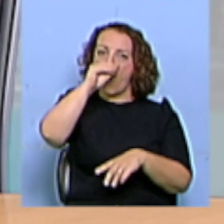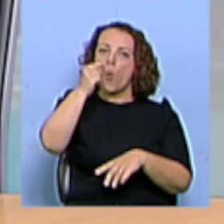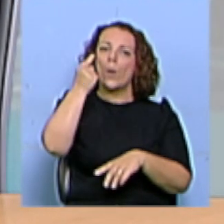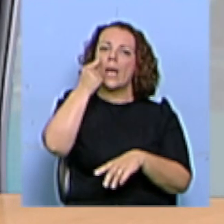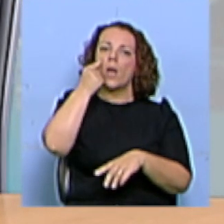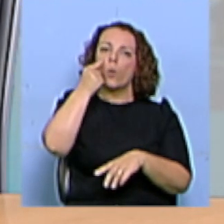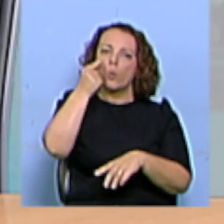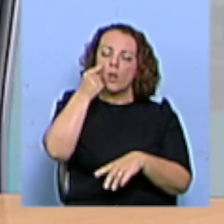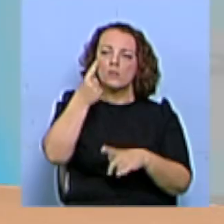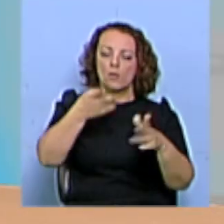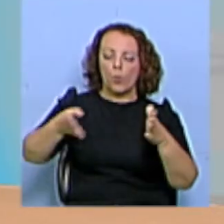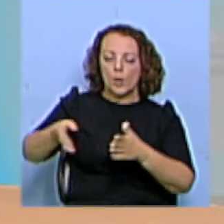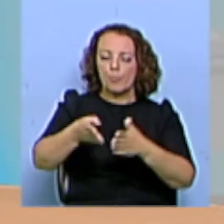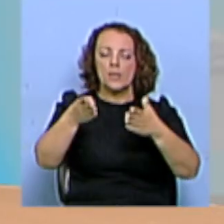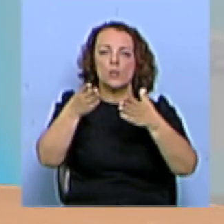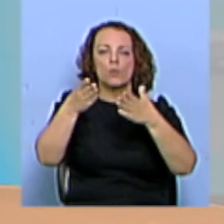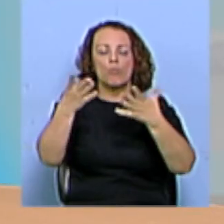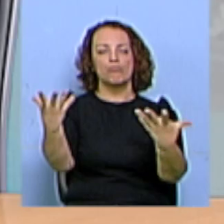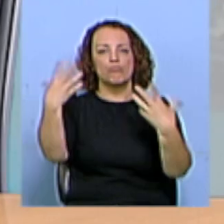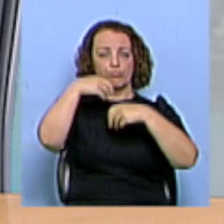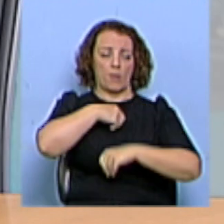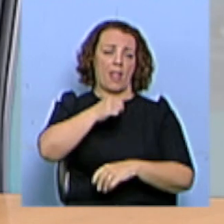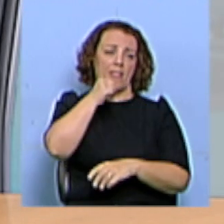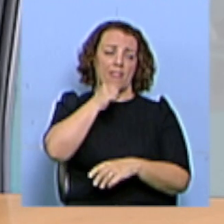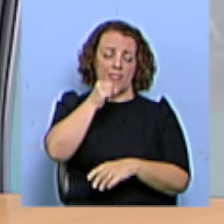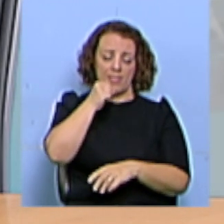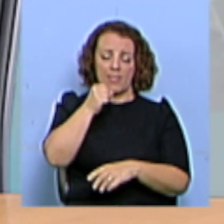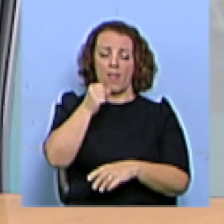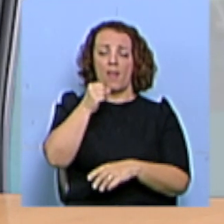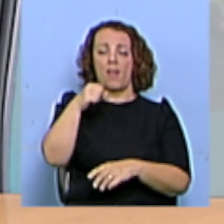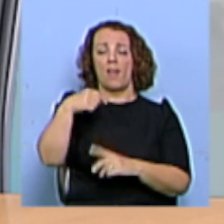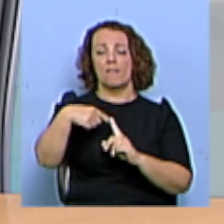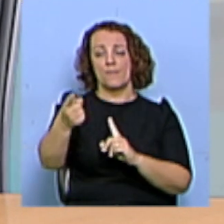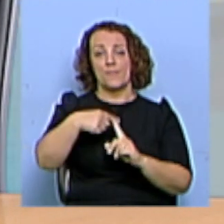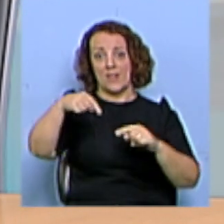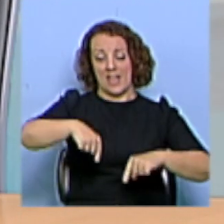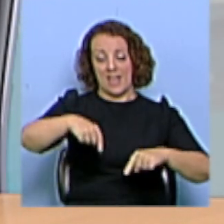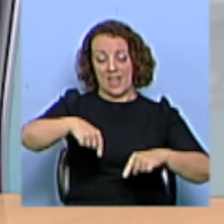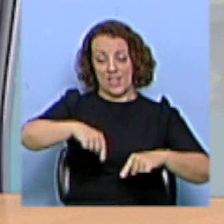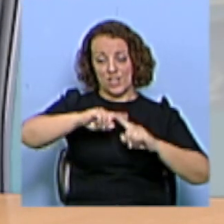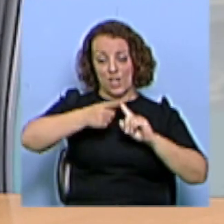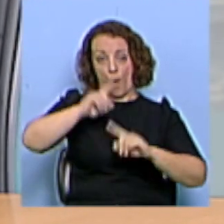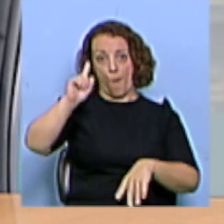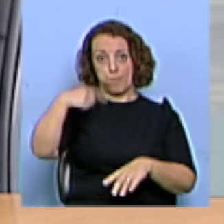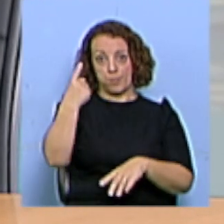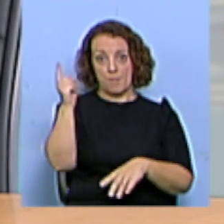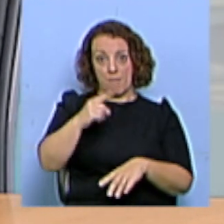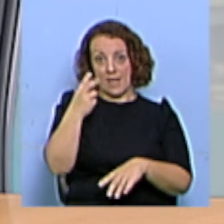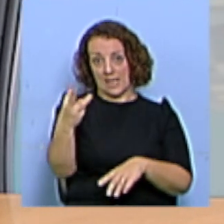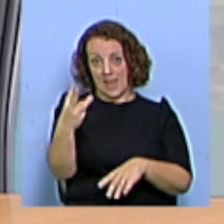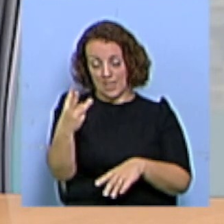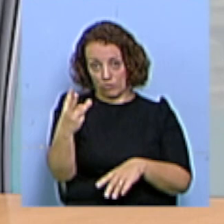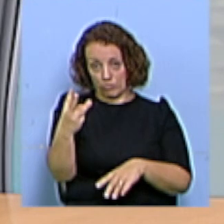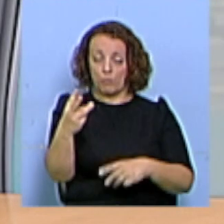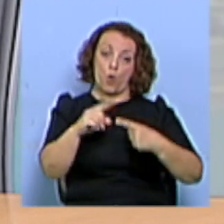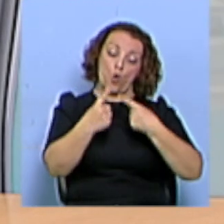da mensagem. E, portanto, normalmente vou com viagens. Por exemplo, este ano tinha 3 em agenda, incluindo